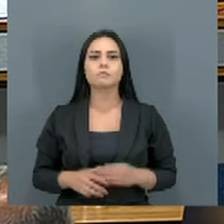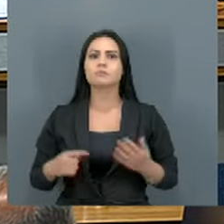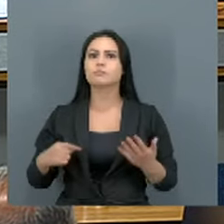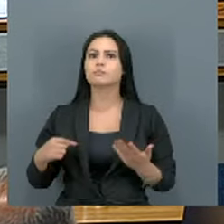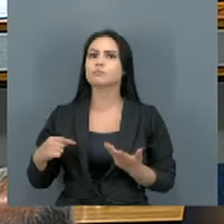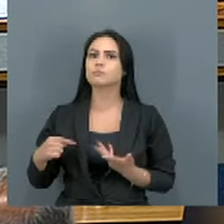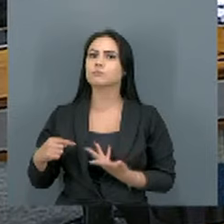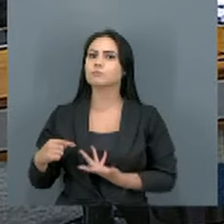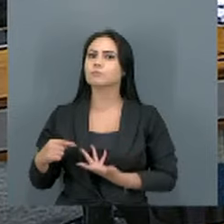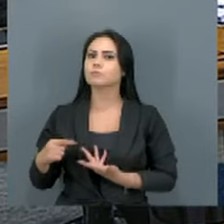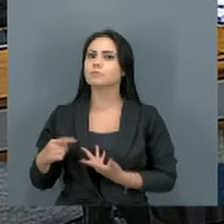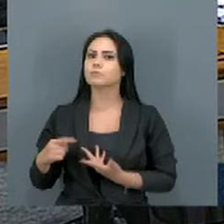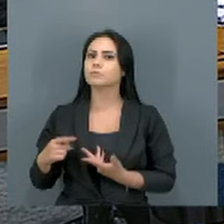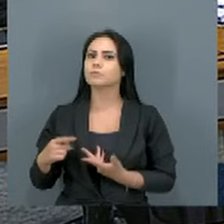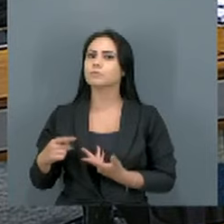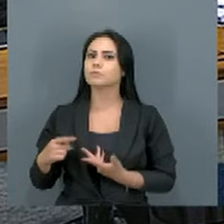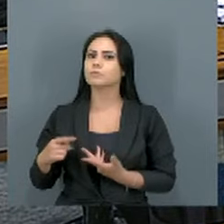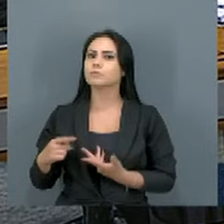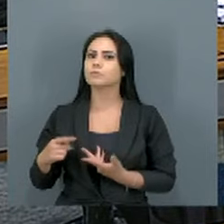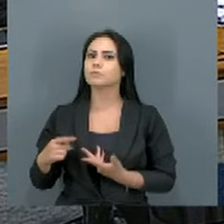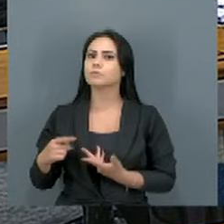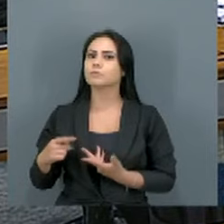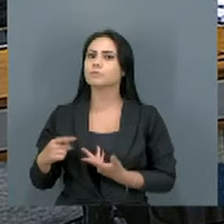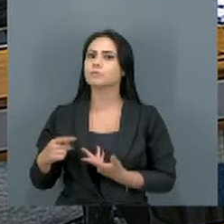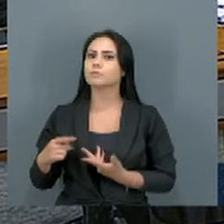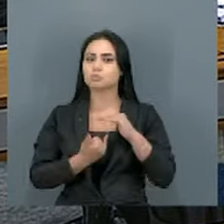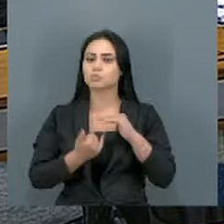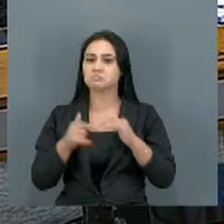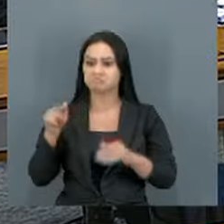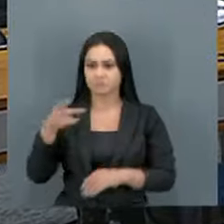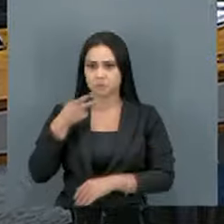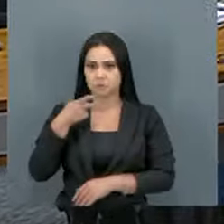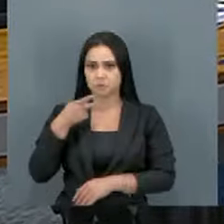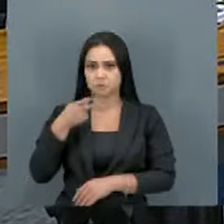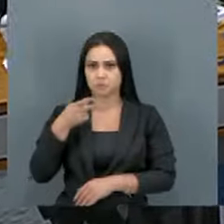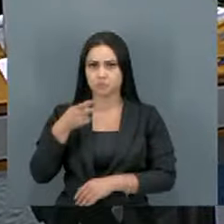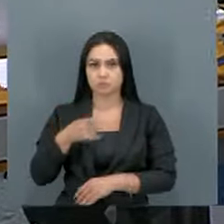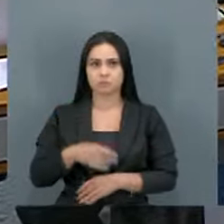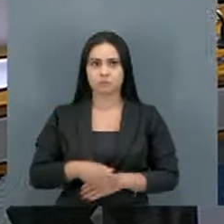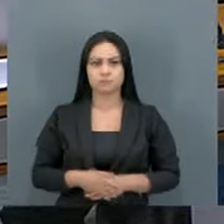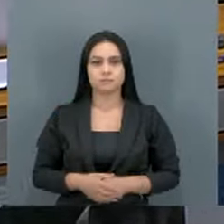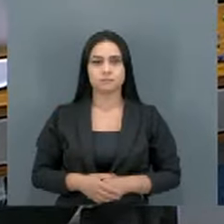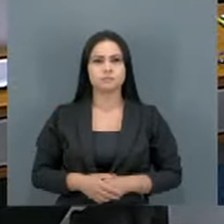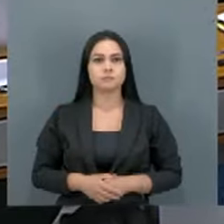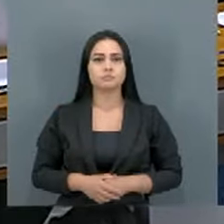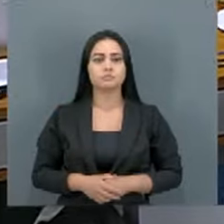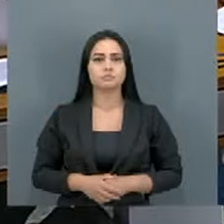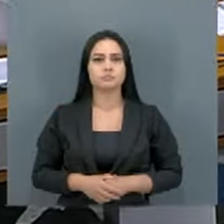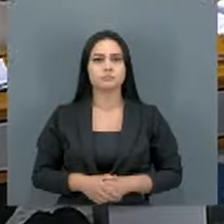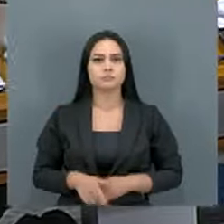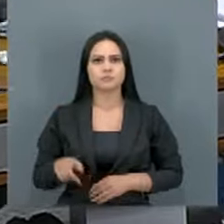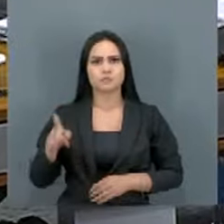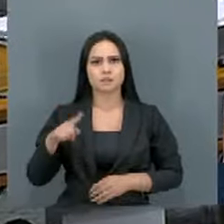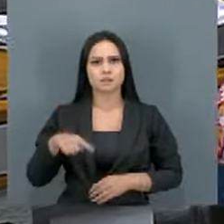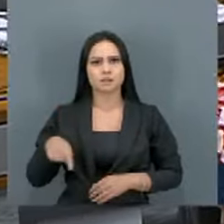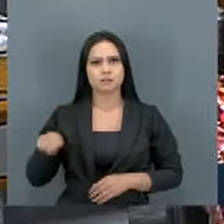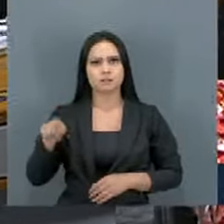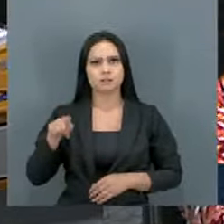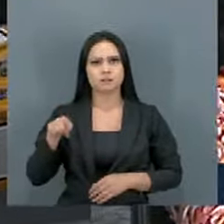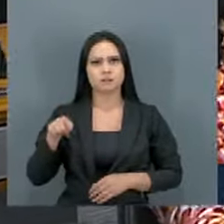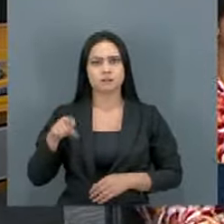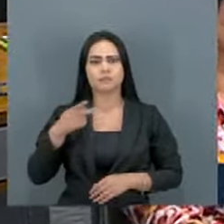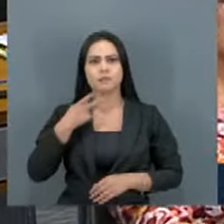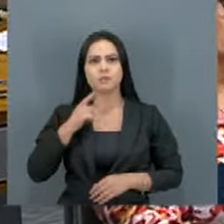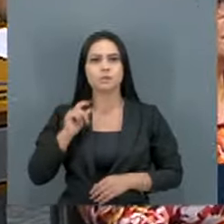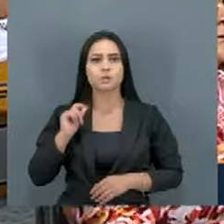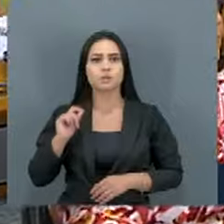algumas coisas do Instituto, a qual o senhor citou, e eles, o texto é bonito, eles falam